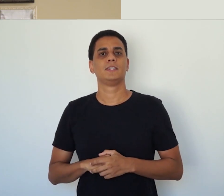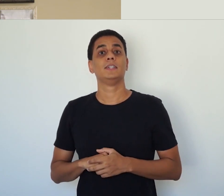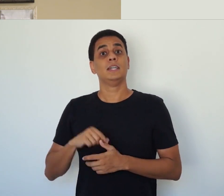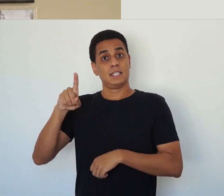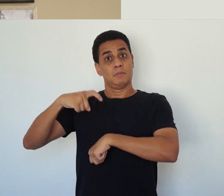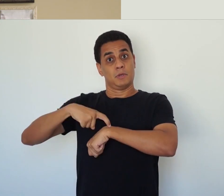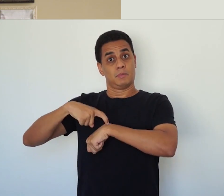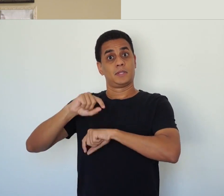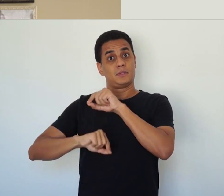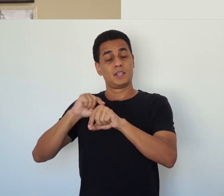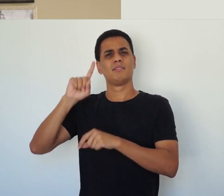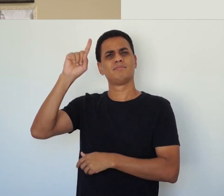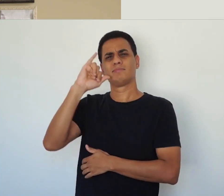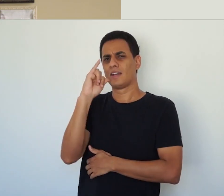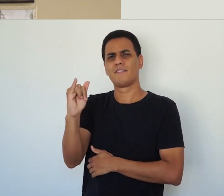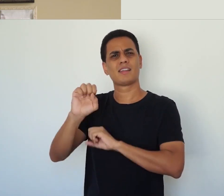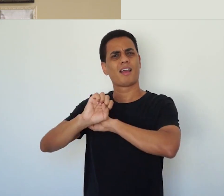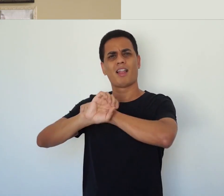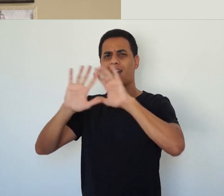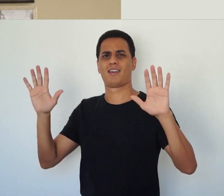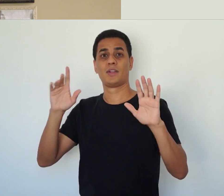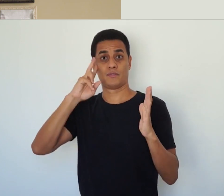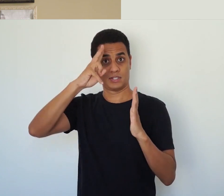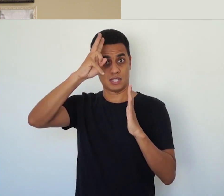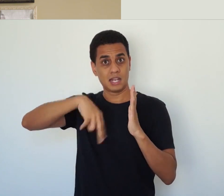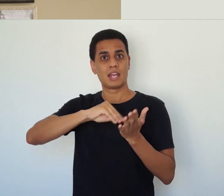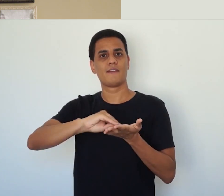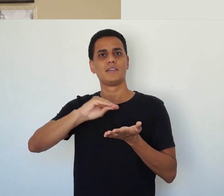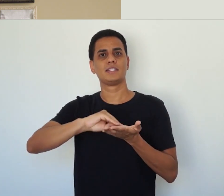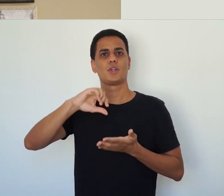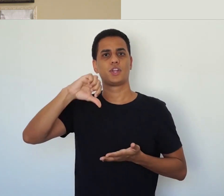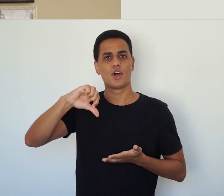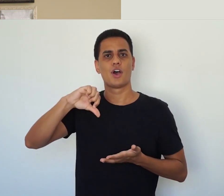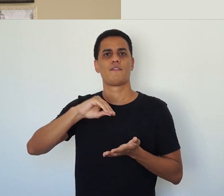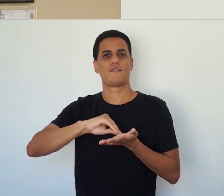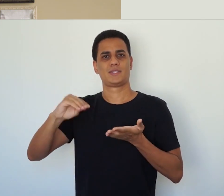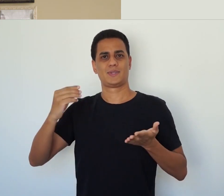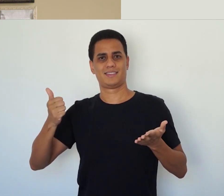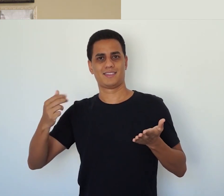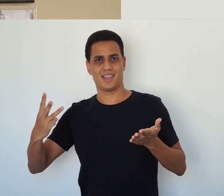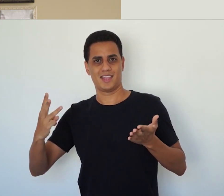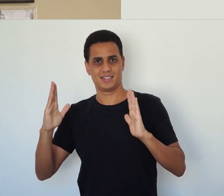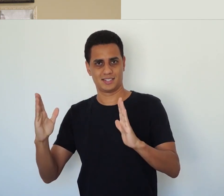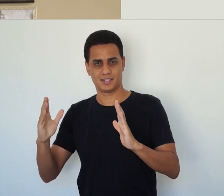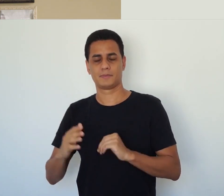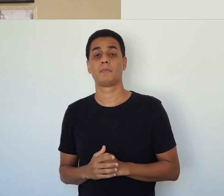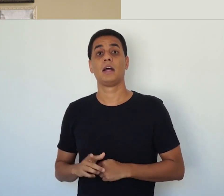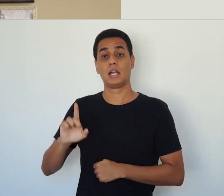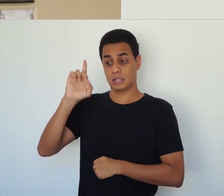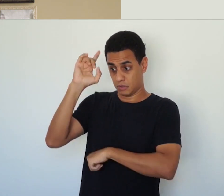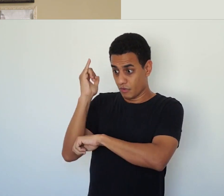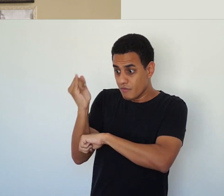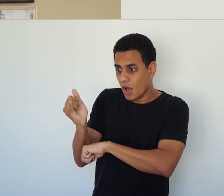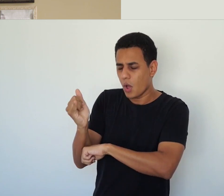Elias. E nesse encontro, Deus fala claramente. Se você olhar o versículo 9 e o versículo 13, diz assim: